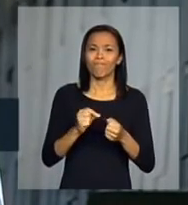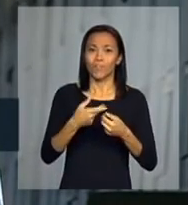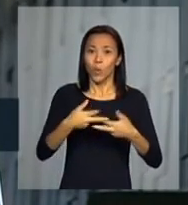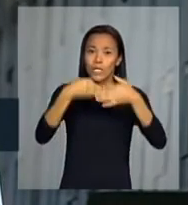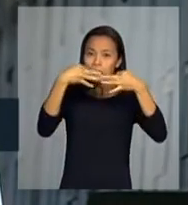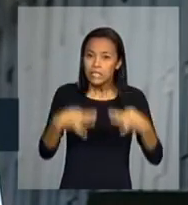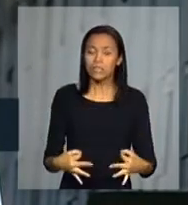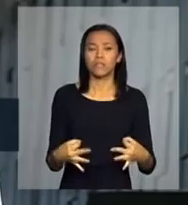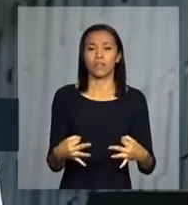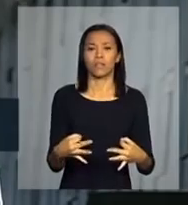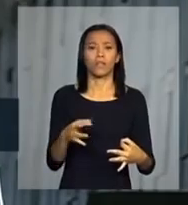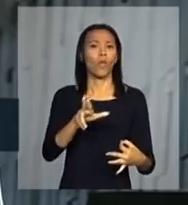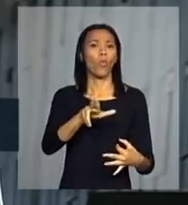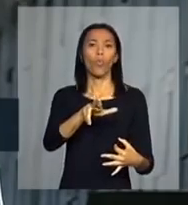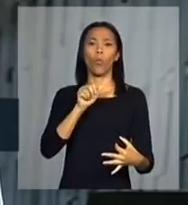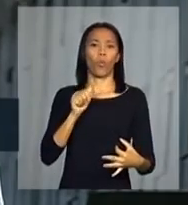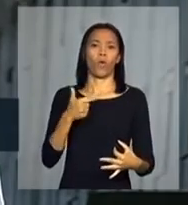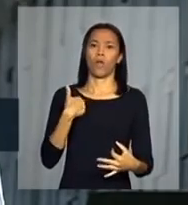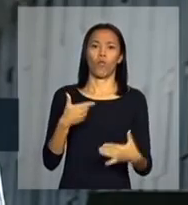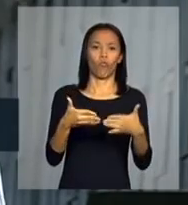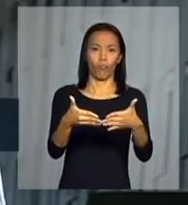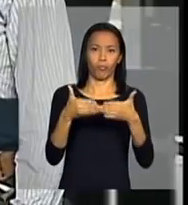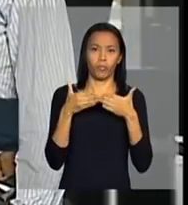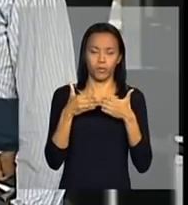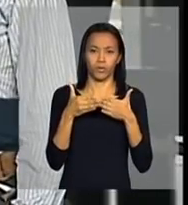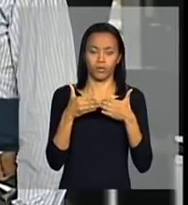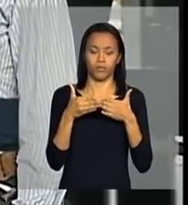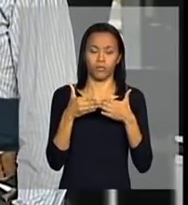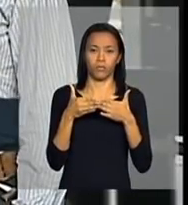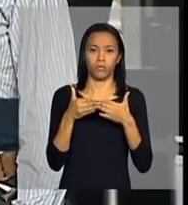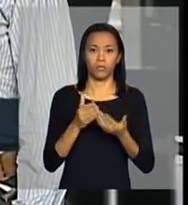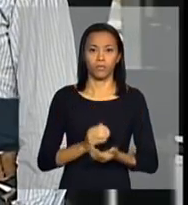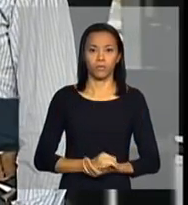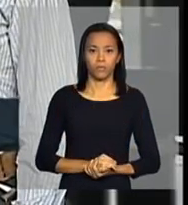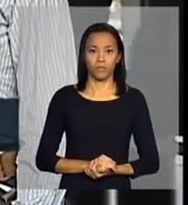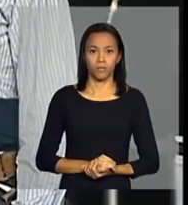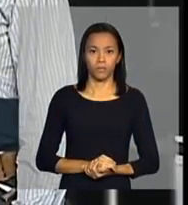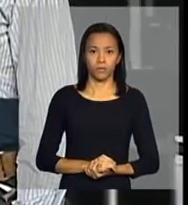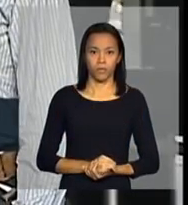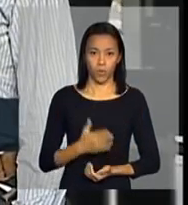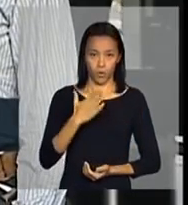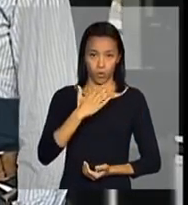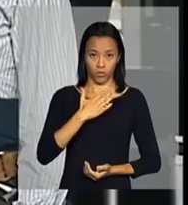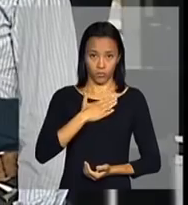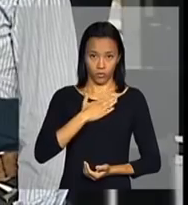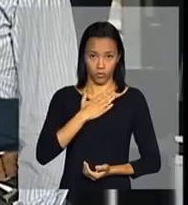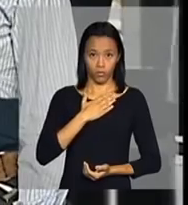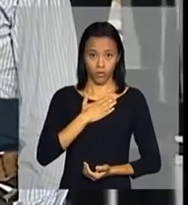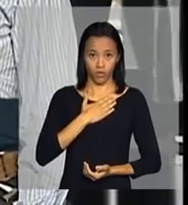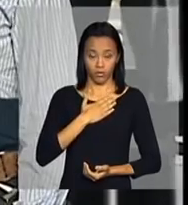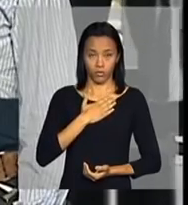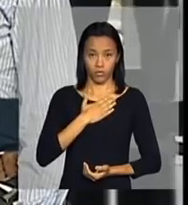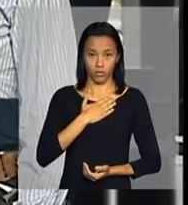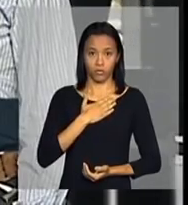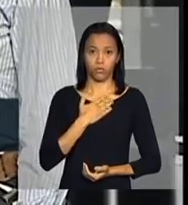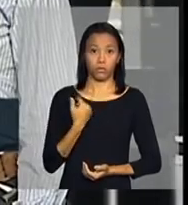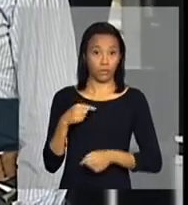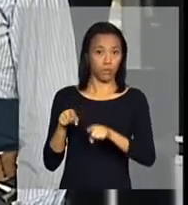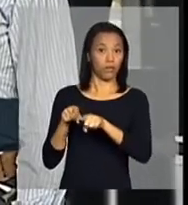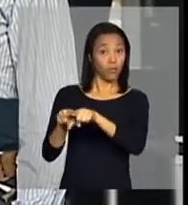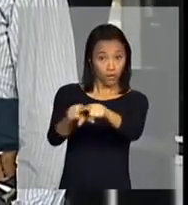nunca vou pedir para meus irmãos, eu vou dizer assim, meus